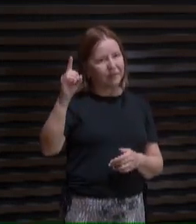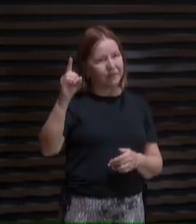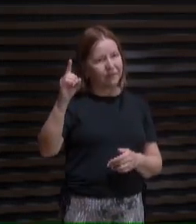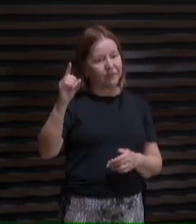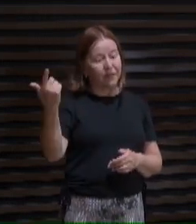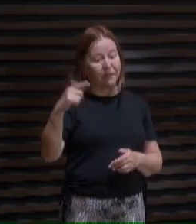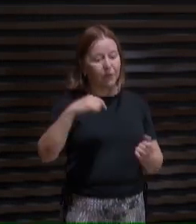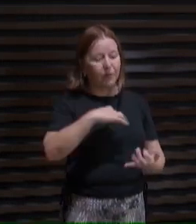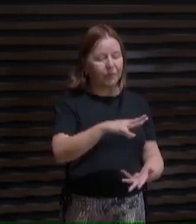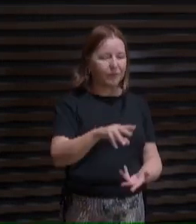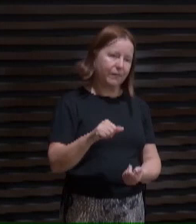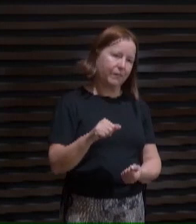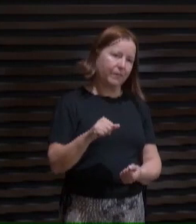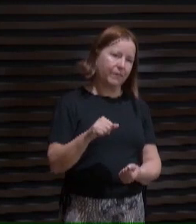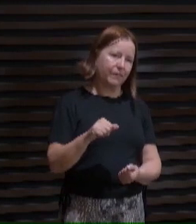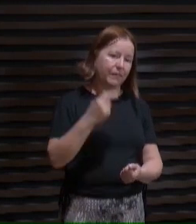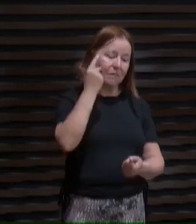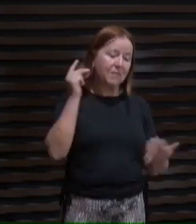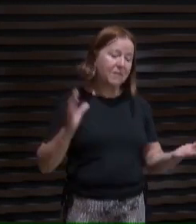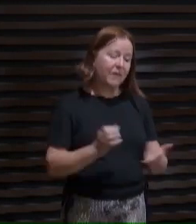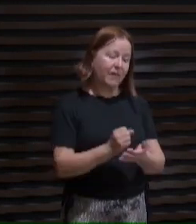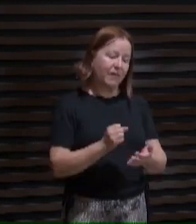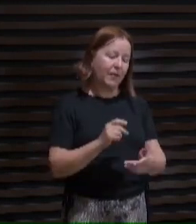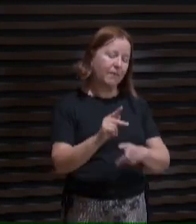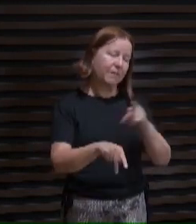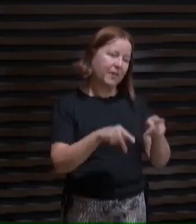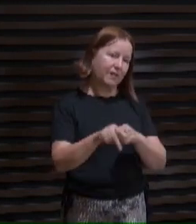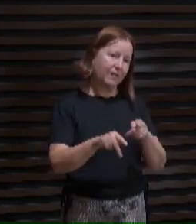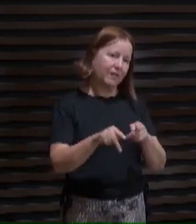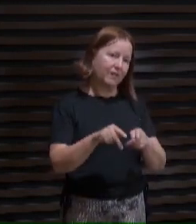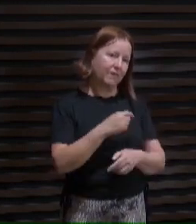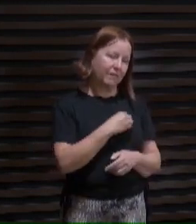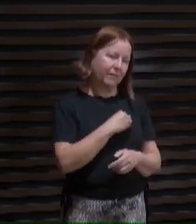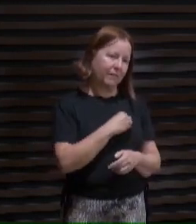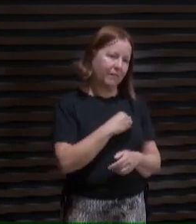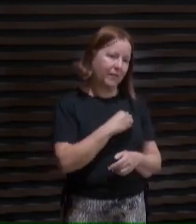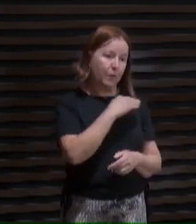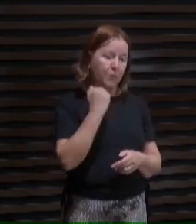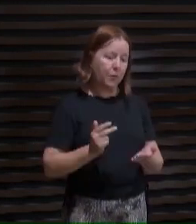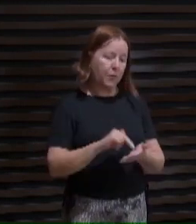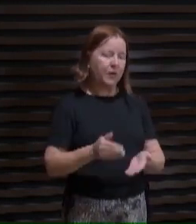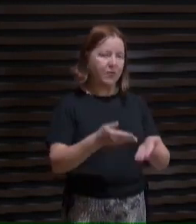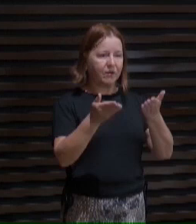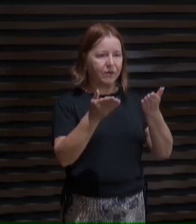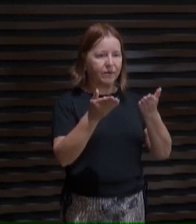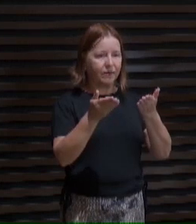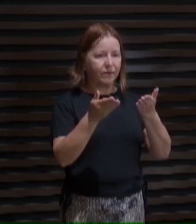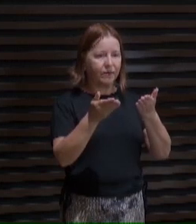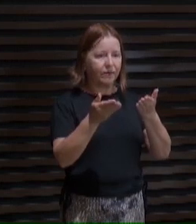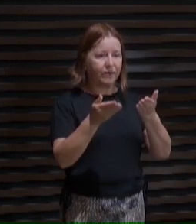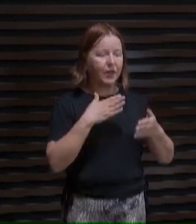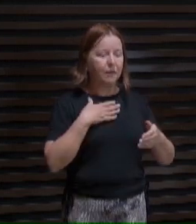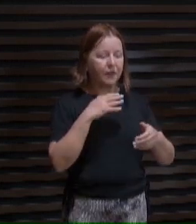ao mundo para salvar os pecadores. E ele morreu e ressuscitou. E me